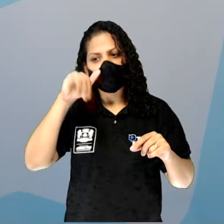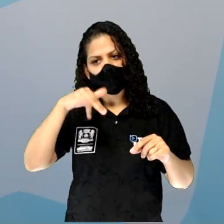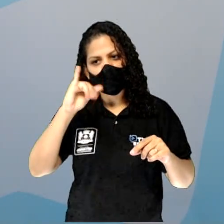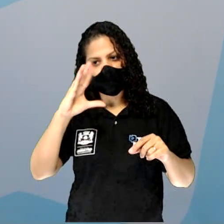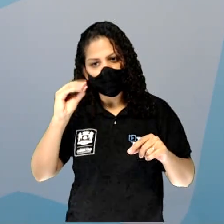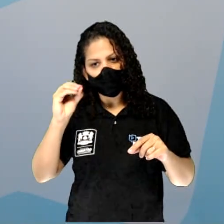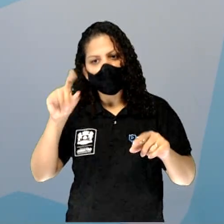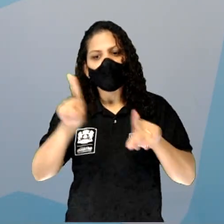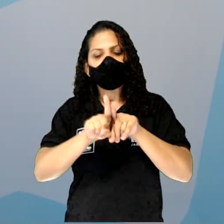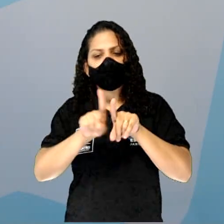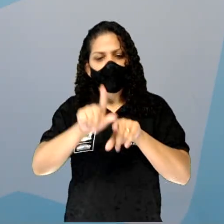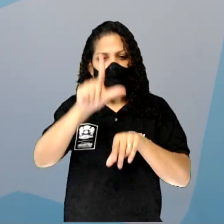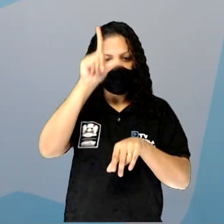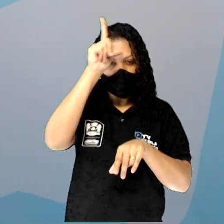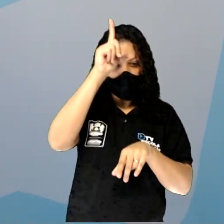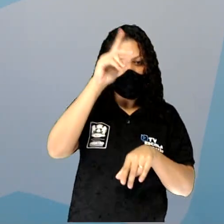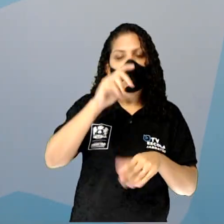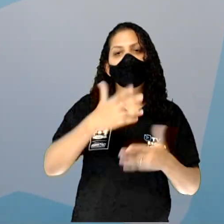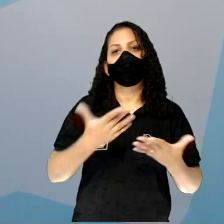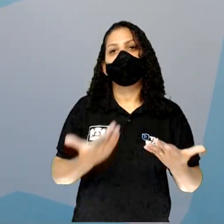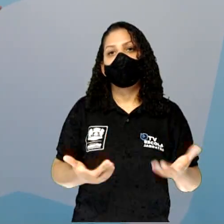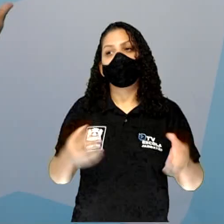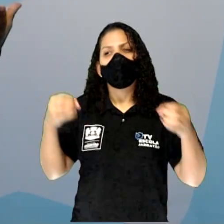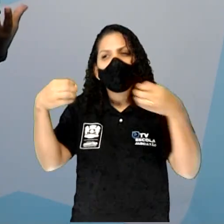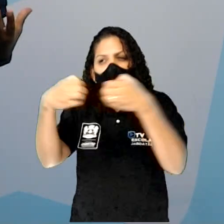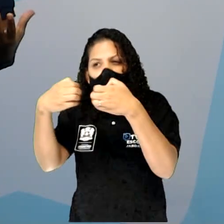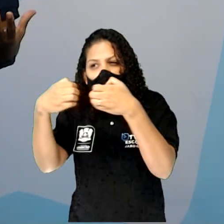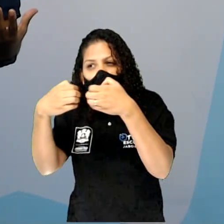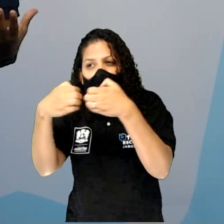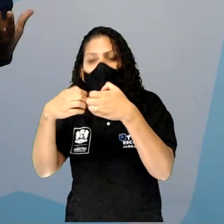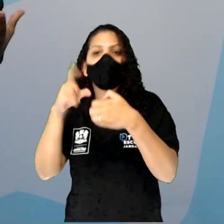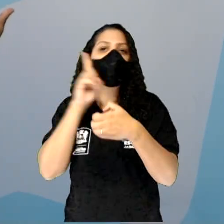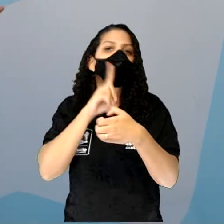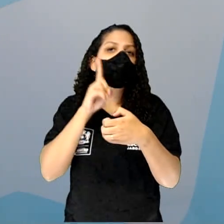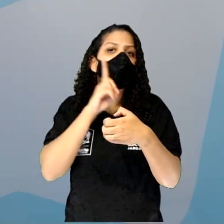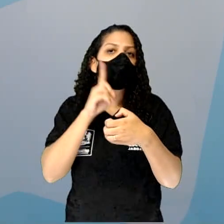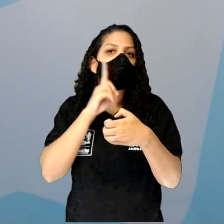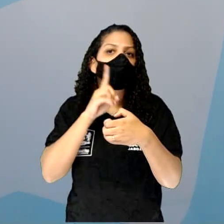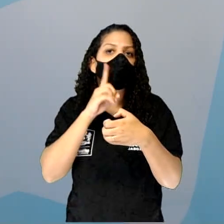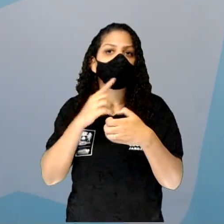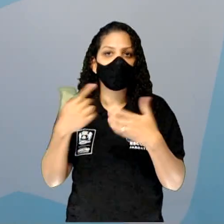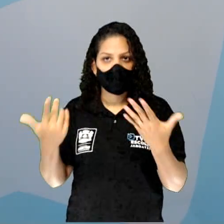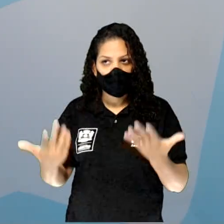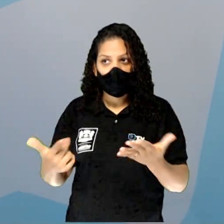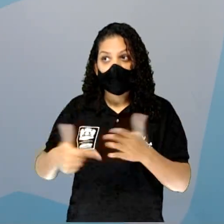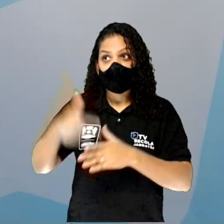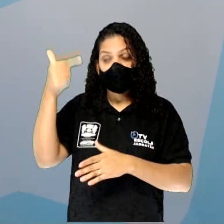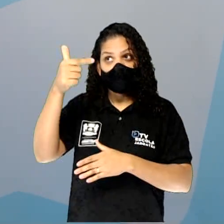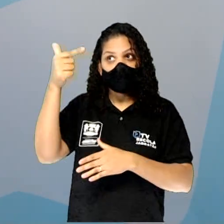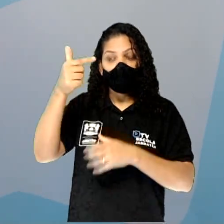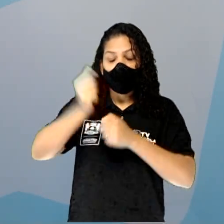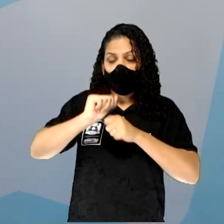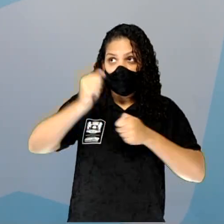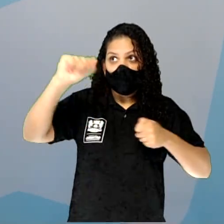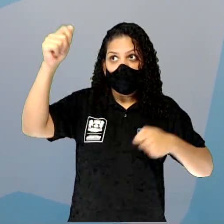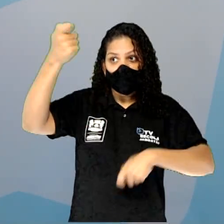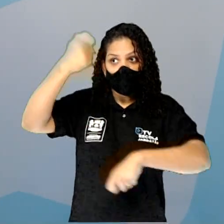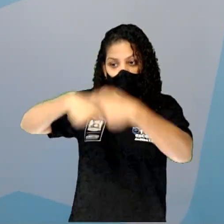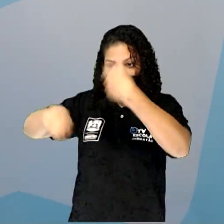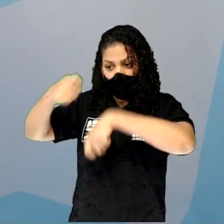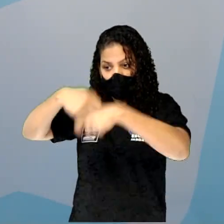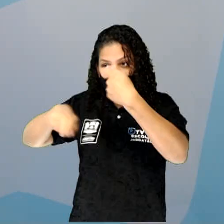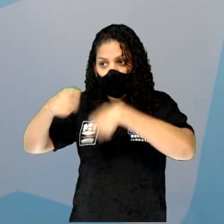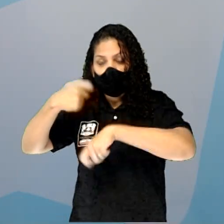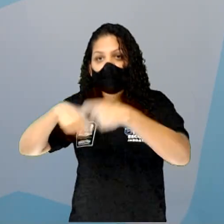dos Estados Unidos. Então, atualmente, nós temos a segunda maior potência do mundo,